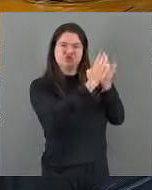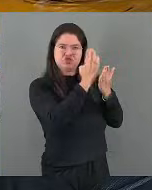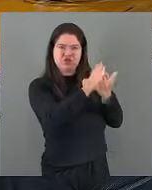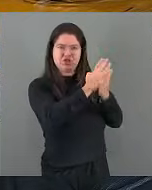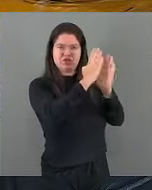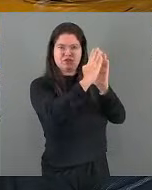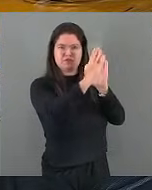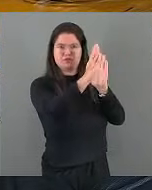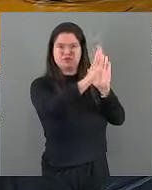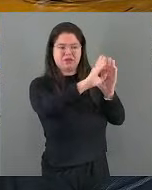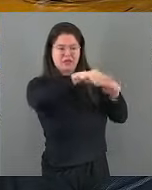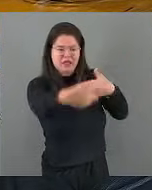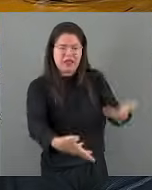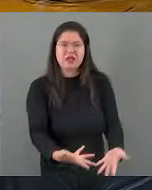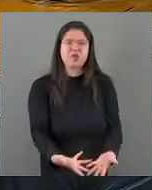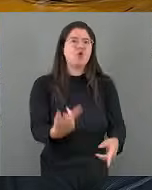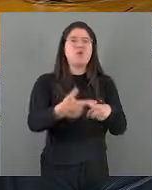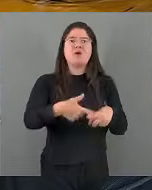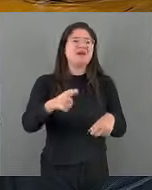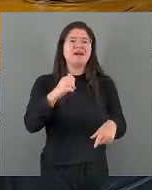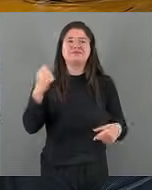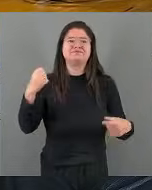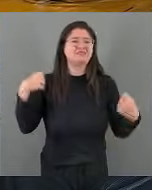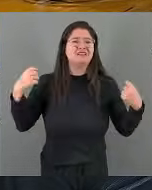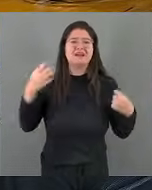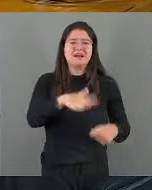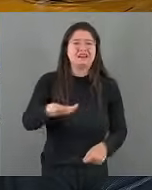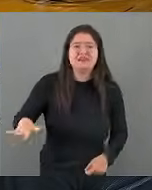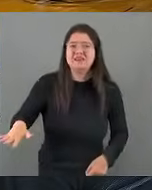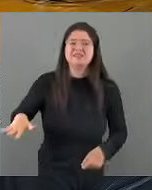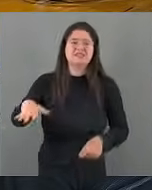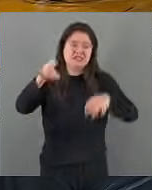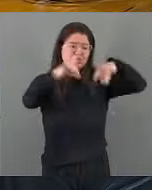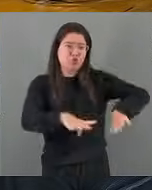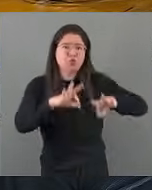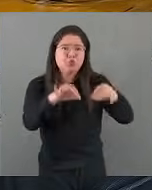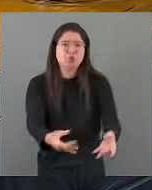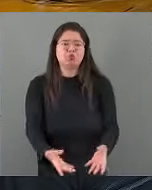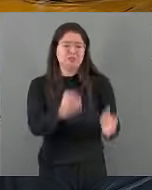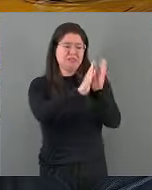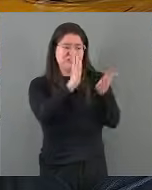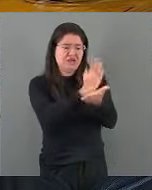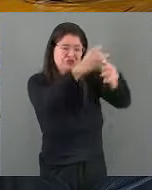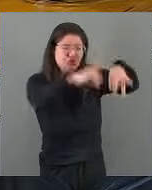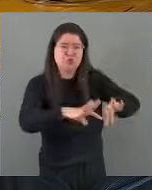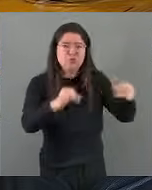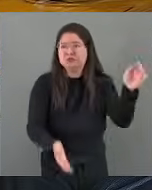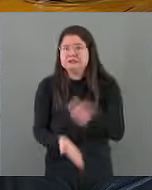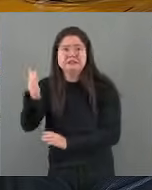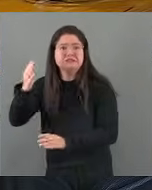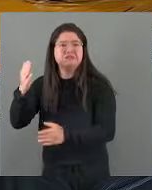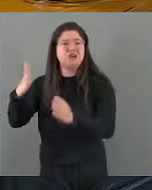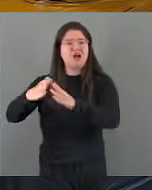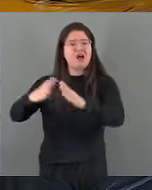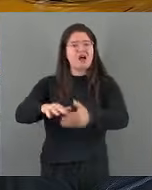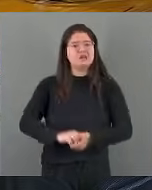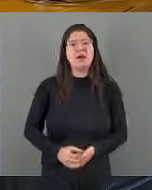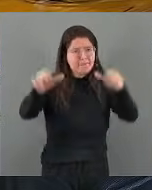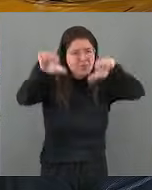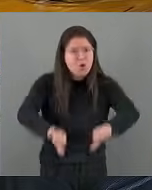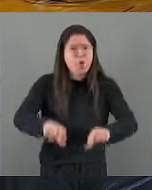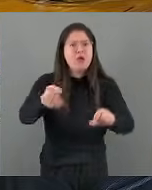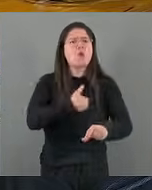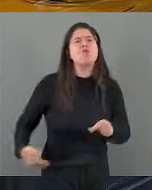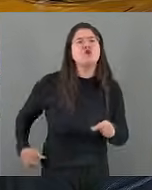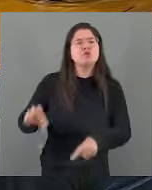a criança tirar a mochila e sair, a roupa, ficou tudo, só levou a roupa do corpo. E o pior é que o governo do estado do